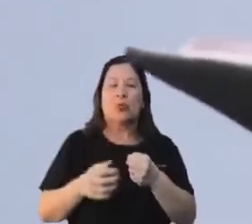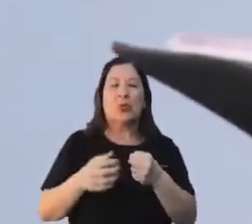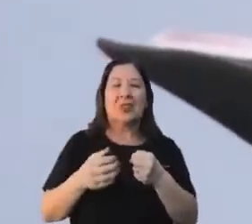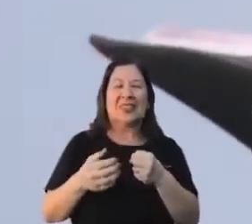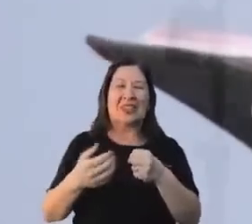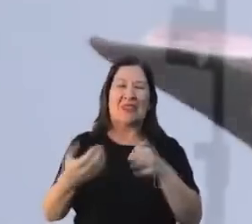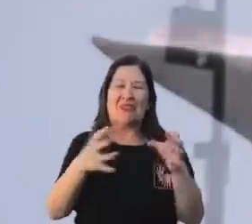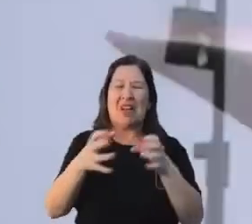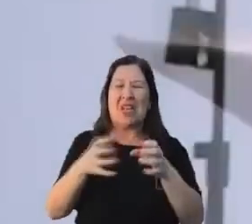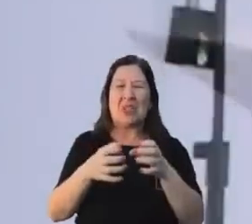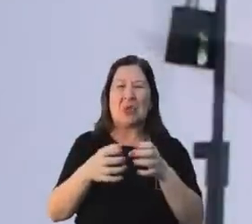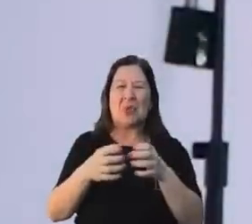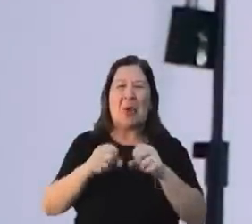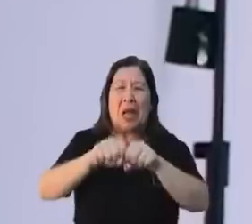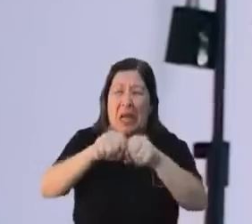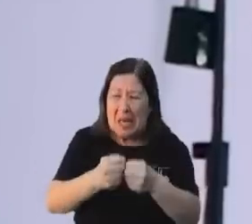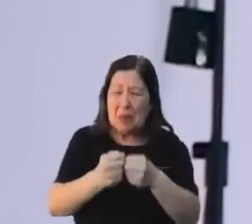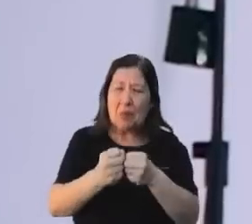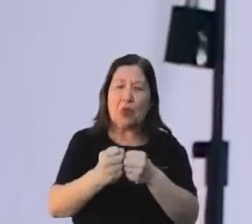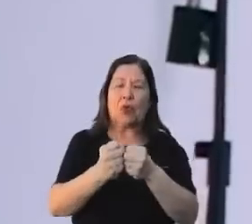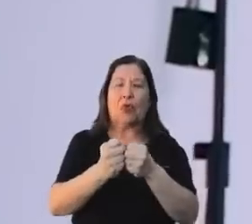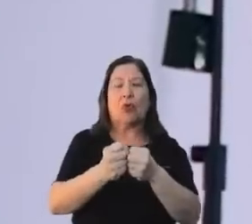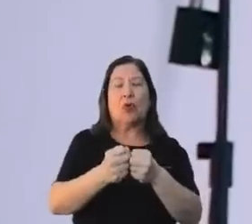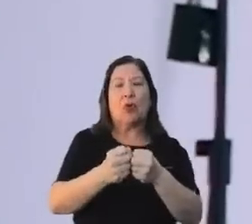derramou o bálsamo sobre a cabeça de Jesus.